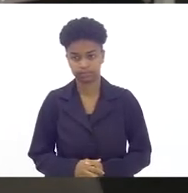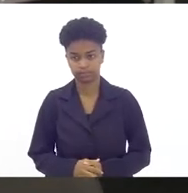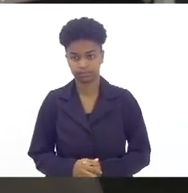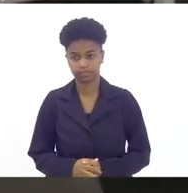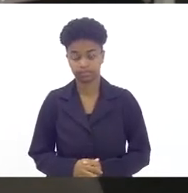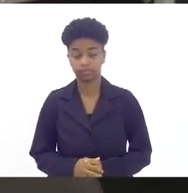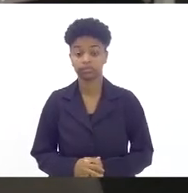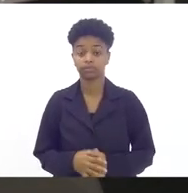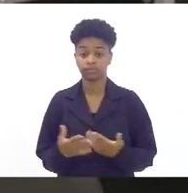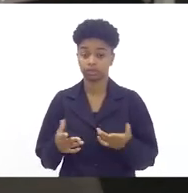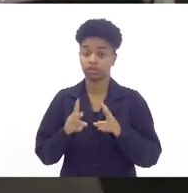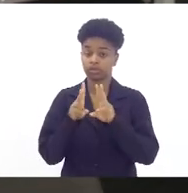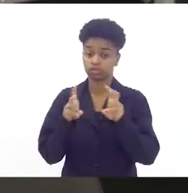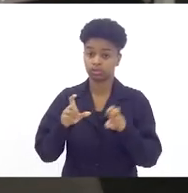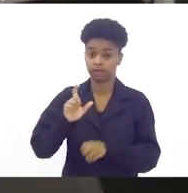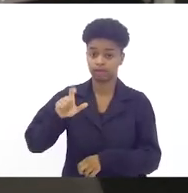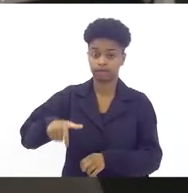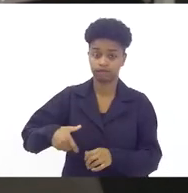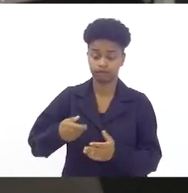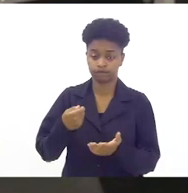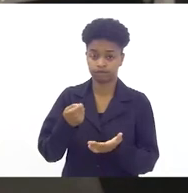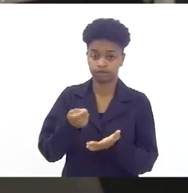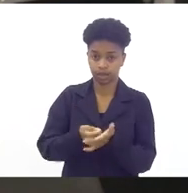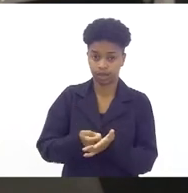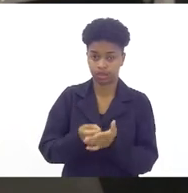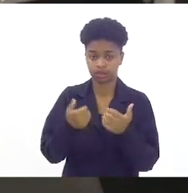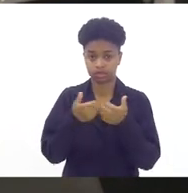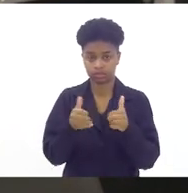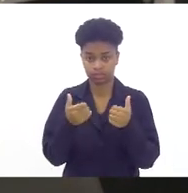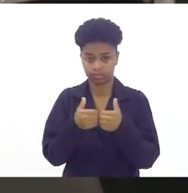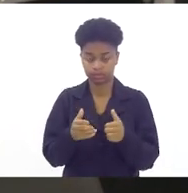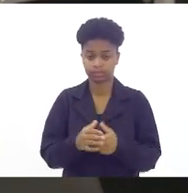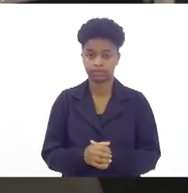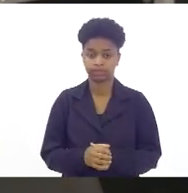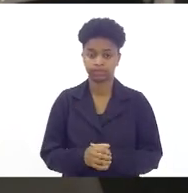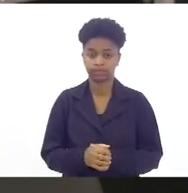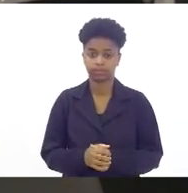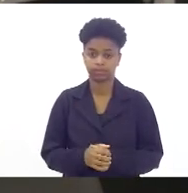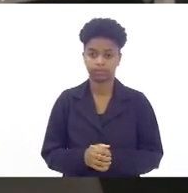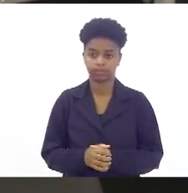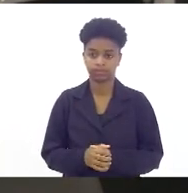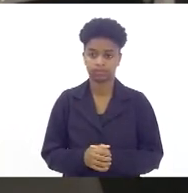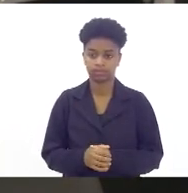sobre o vale transporte são